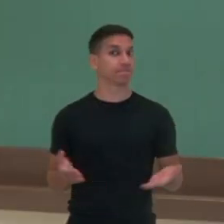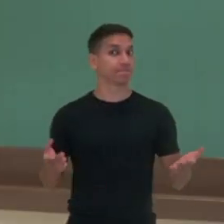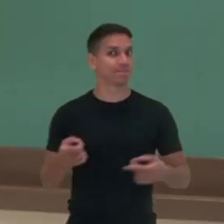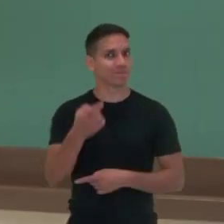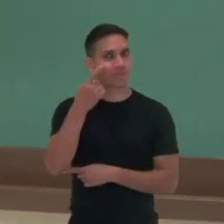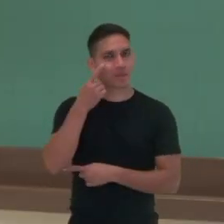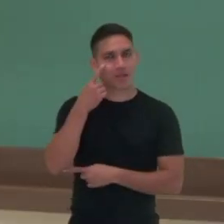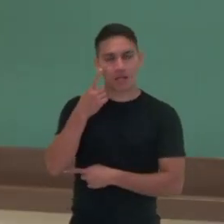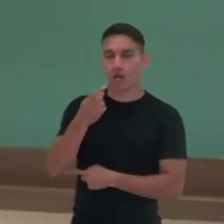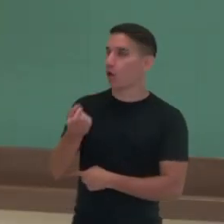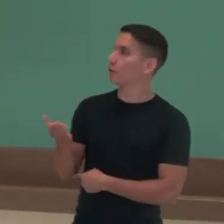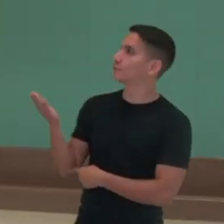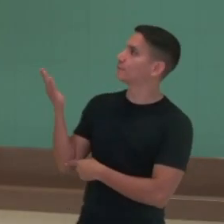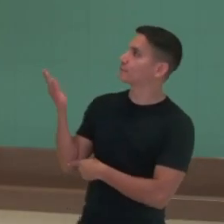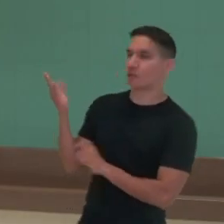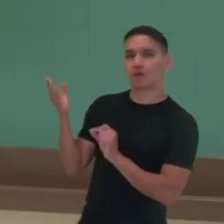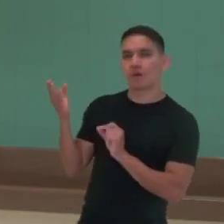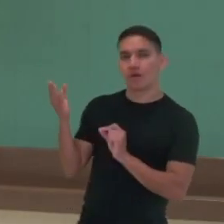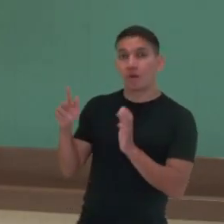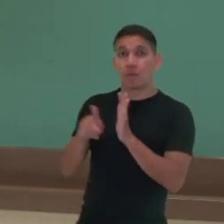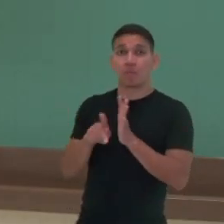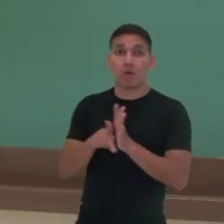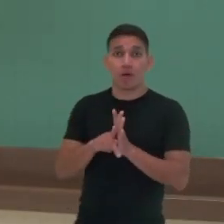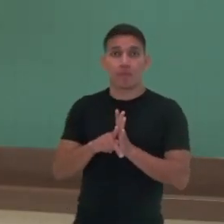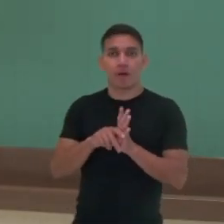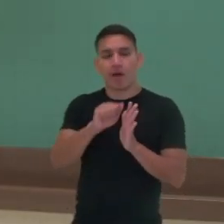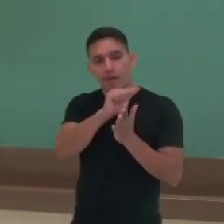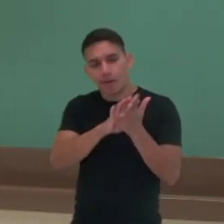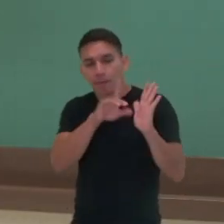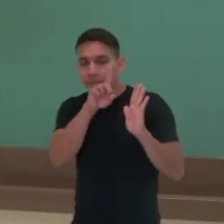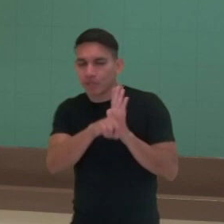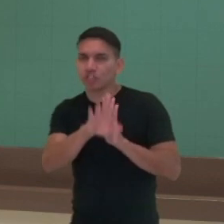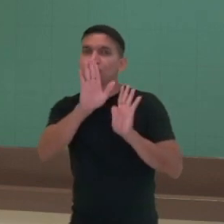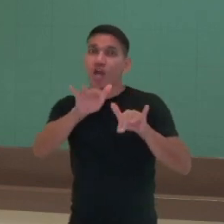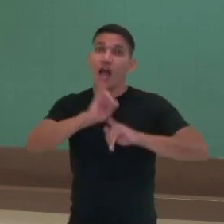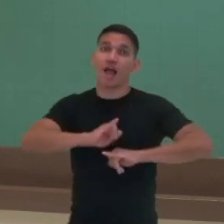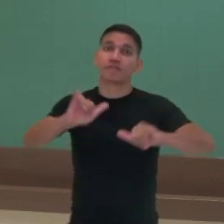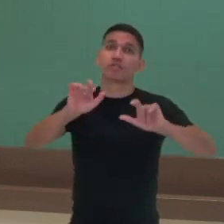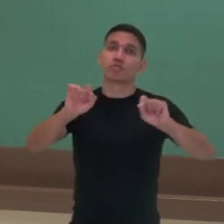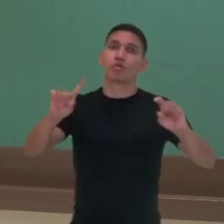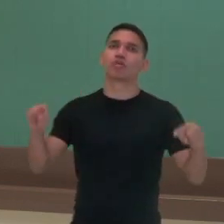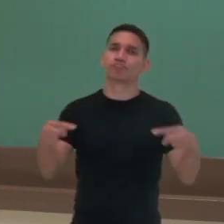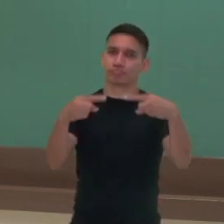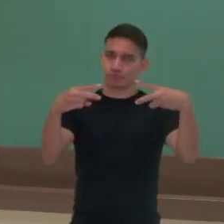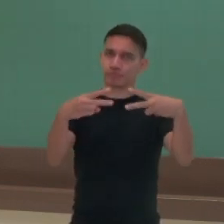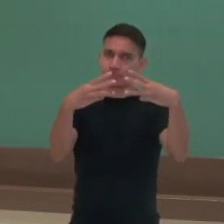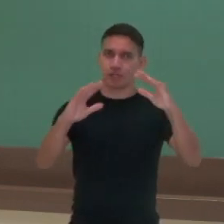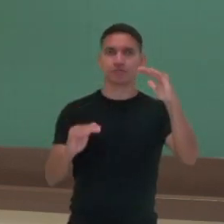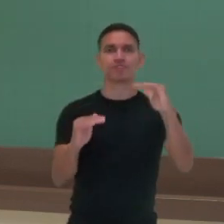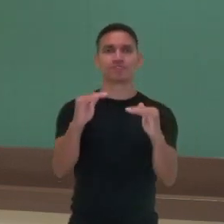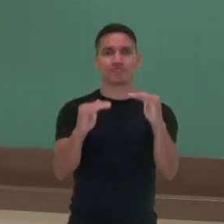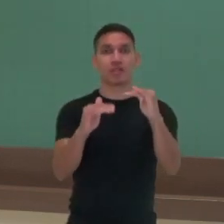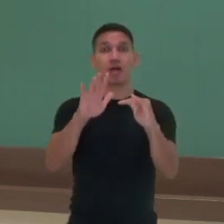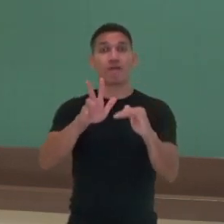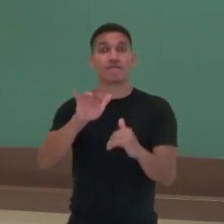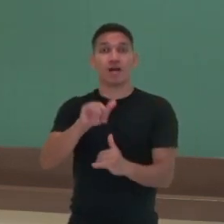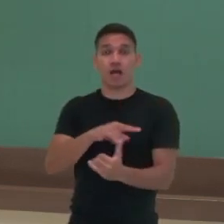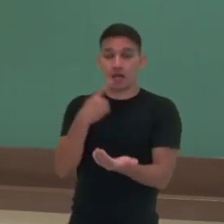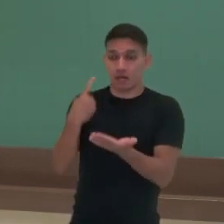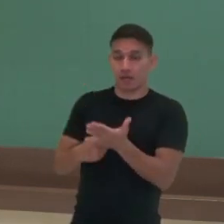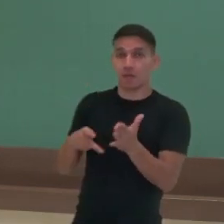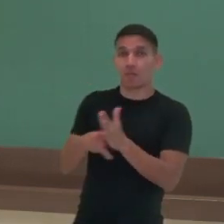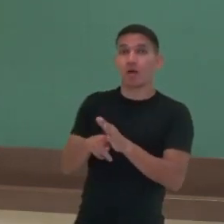Então vamos lá, pessoal. Como o exercício já afirmou que eles são diretamente proporcionais, eu vou estabelecer as